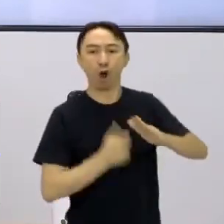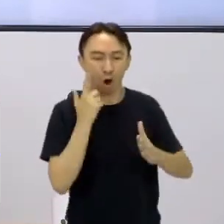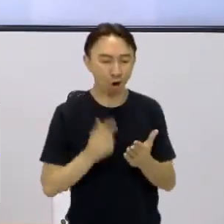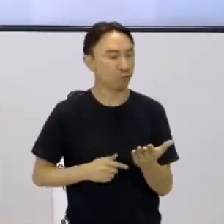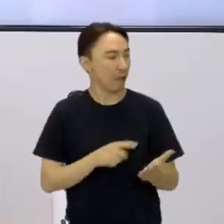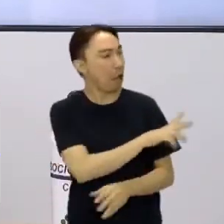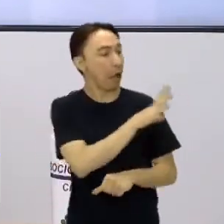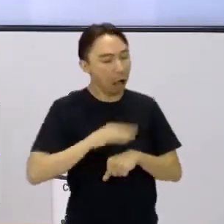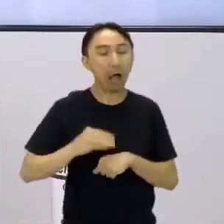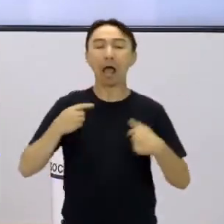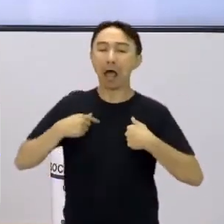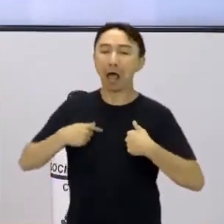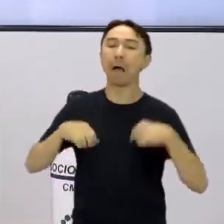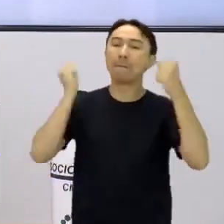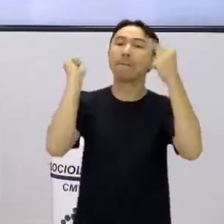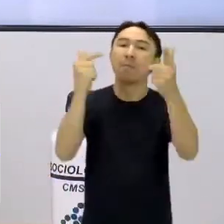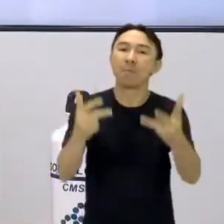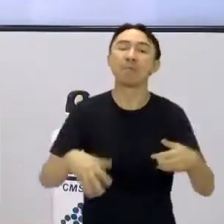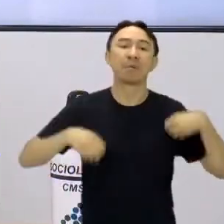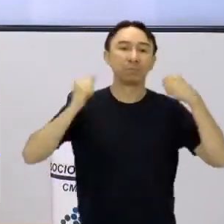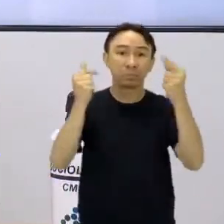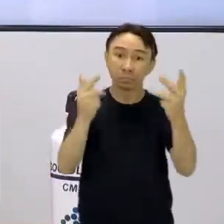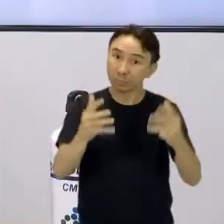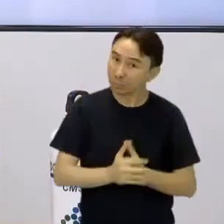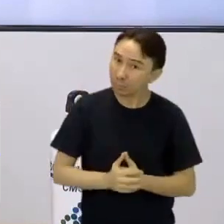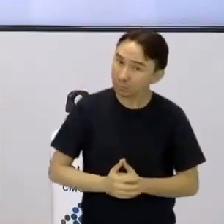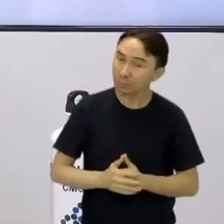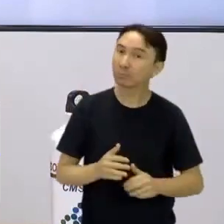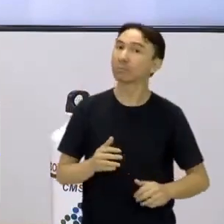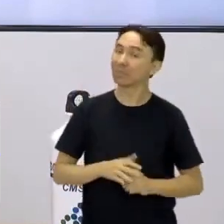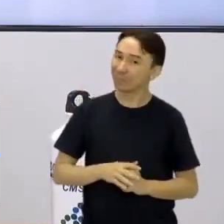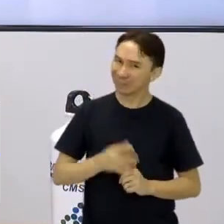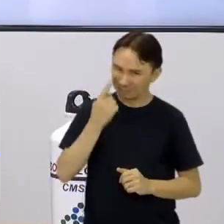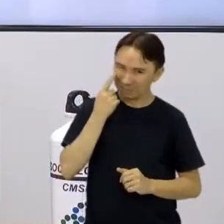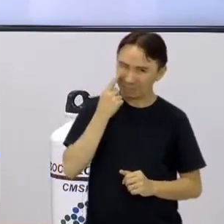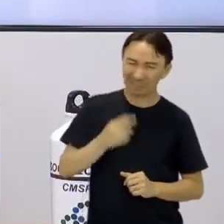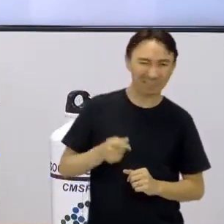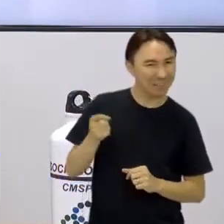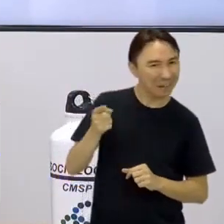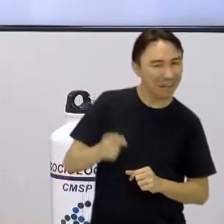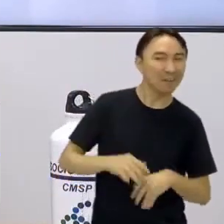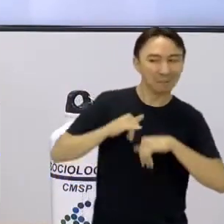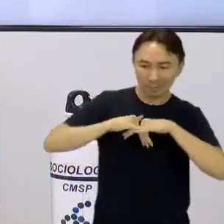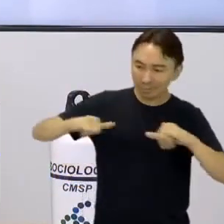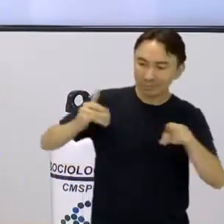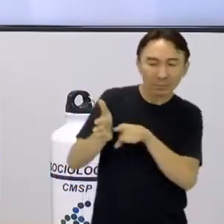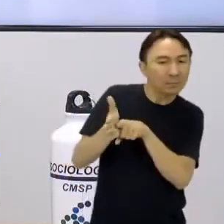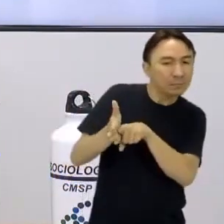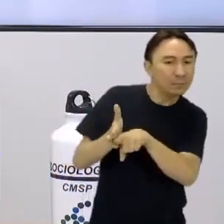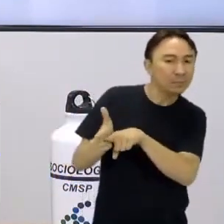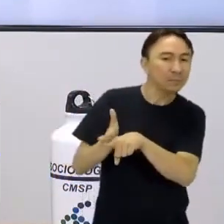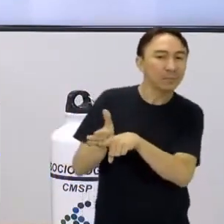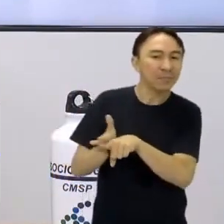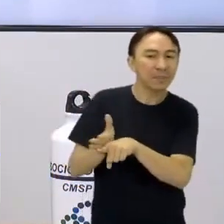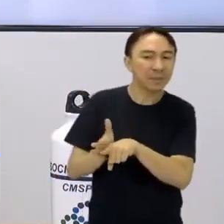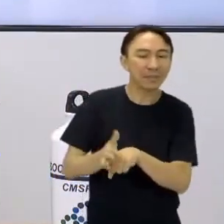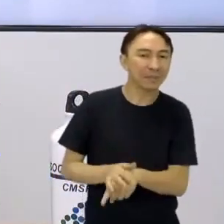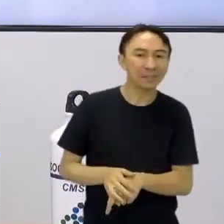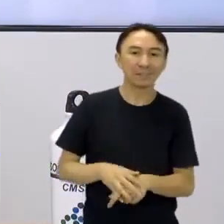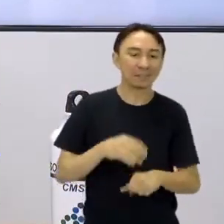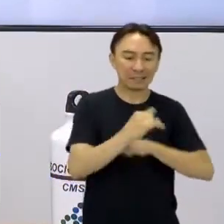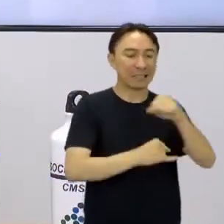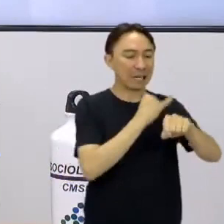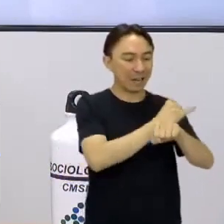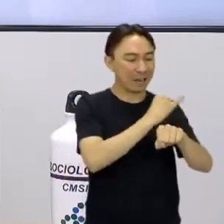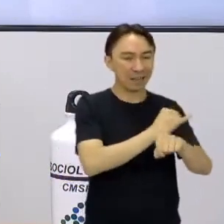digital. Recomendo vocês até a pesquisarem essa notícia para entender também essa questão de não é porque está na internet que é